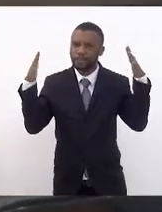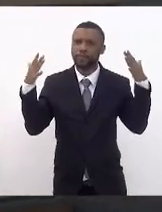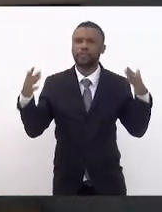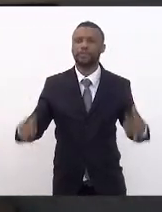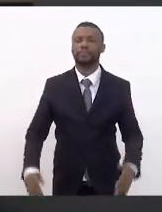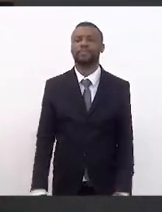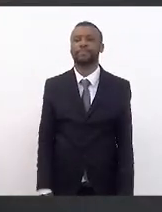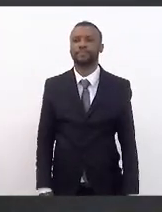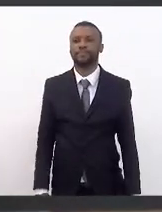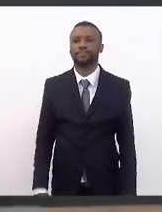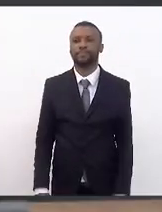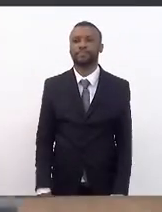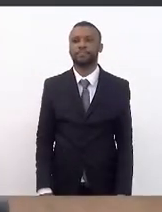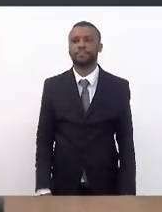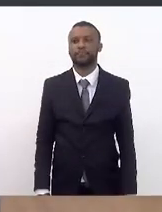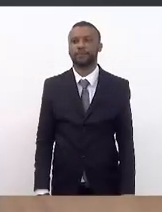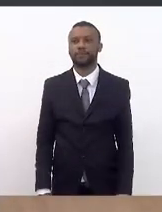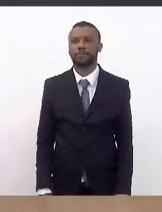Obrigada.